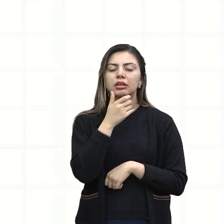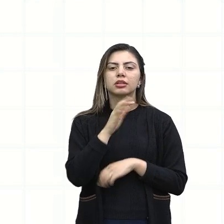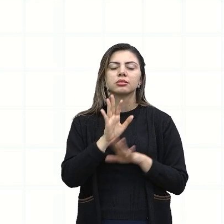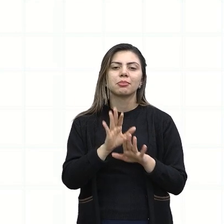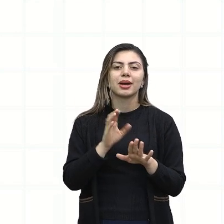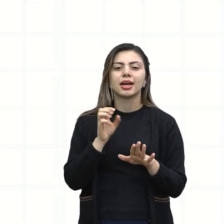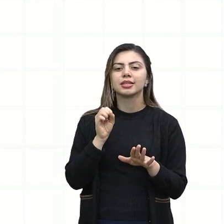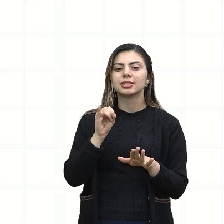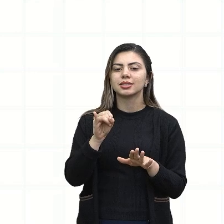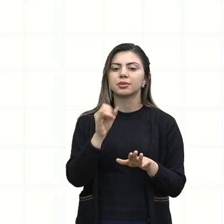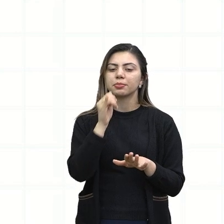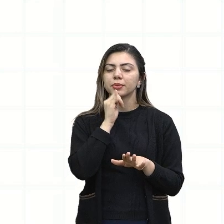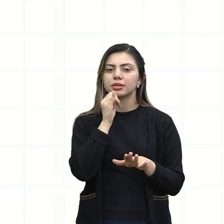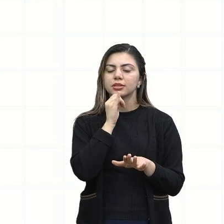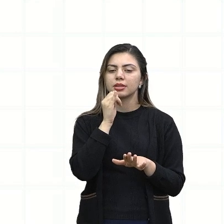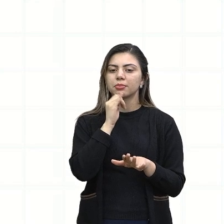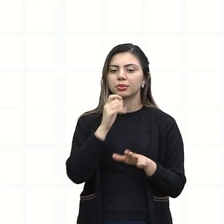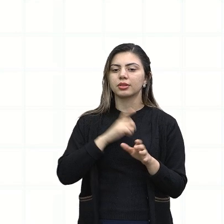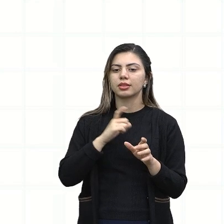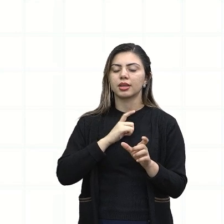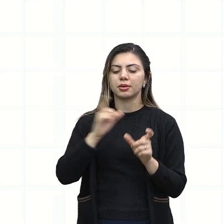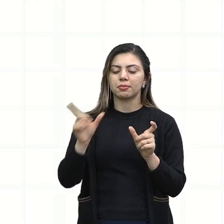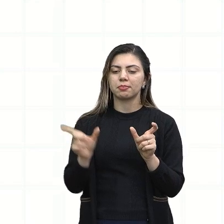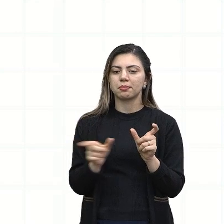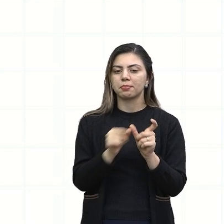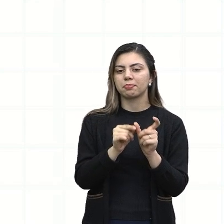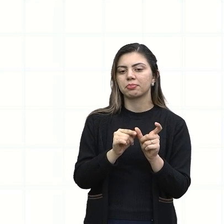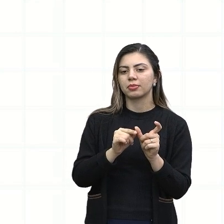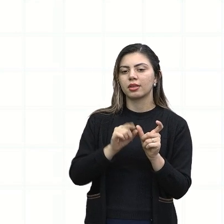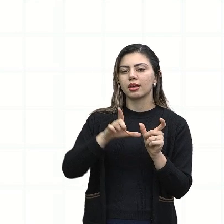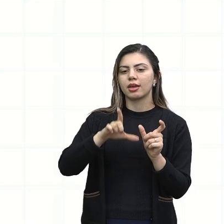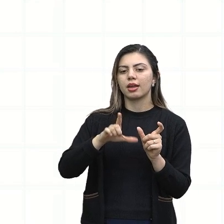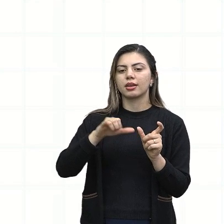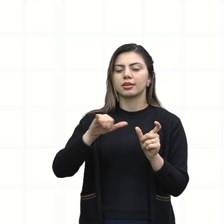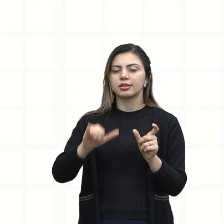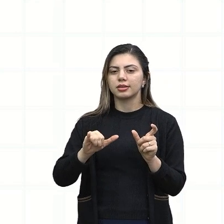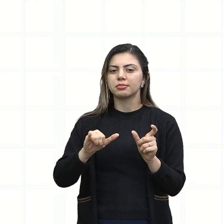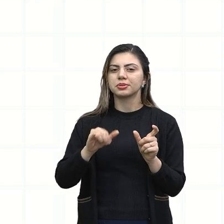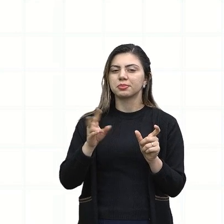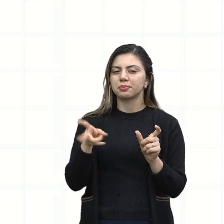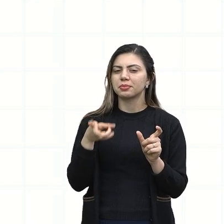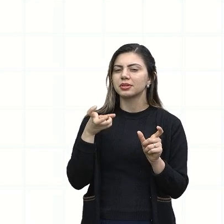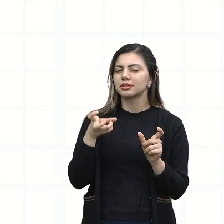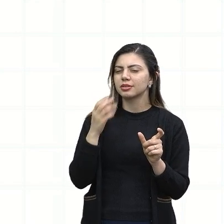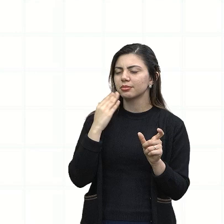eu acrescentei essas duas letrinhas aqui, ó, li,